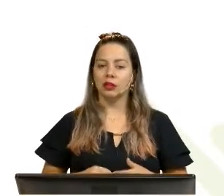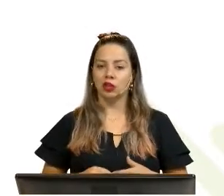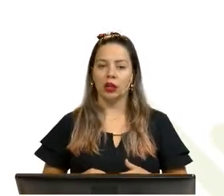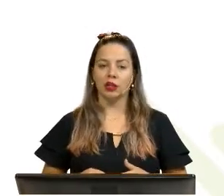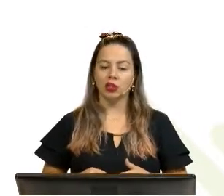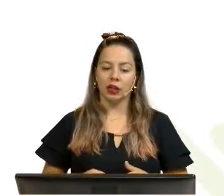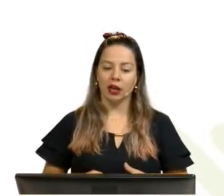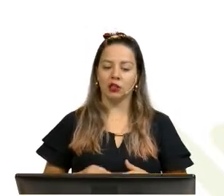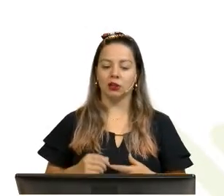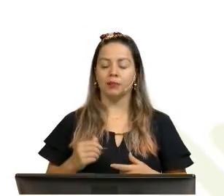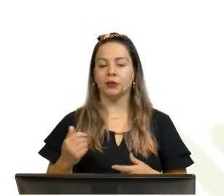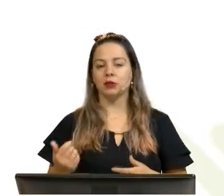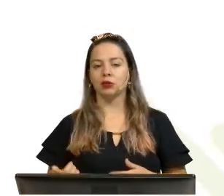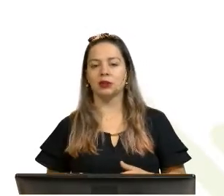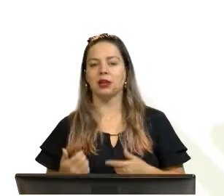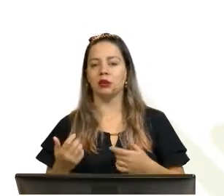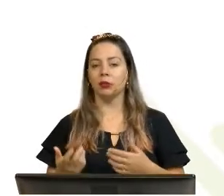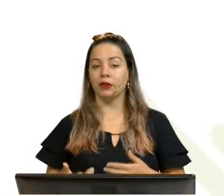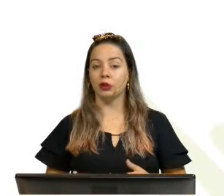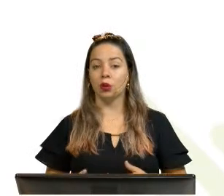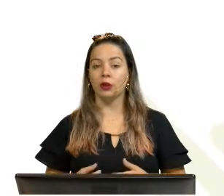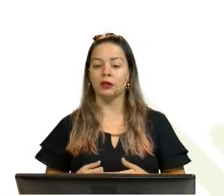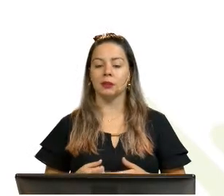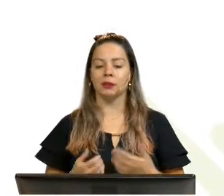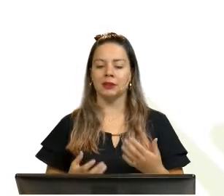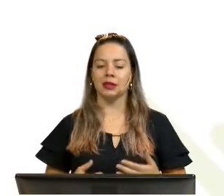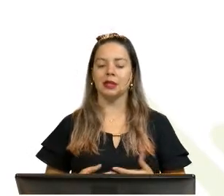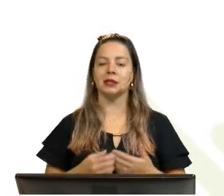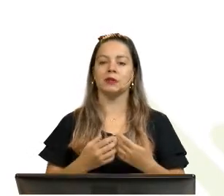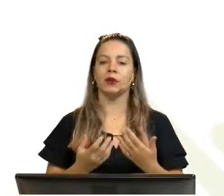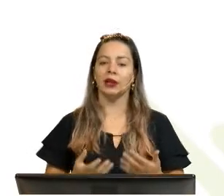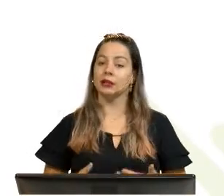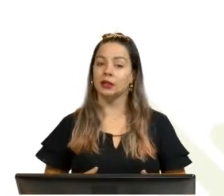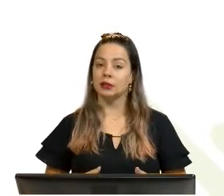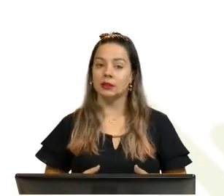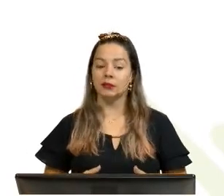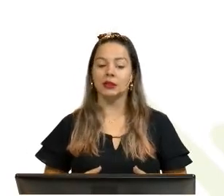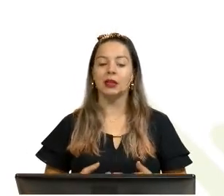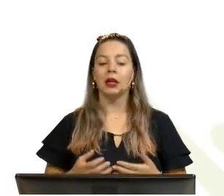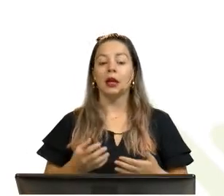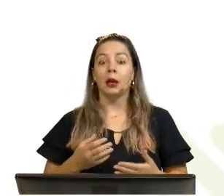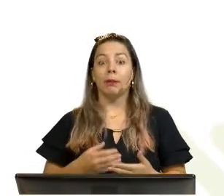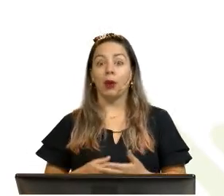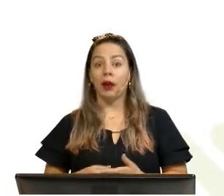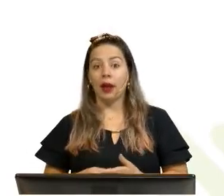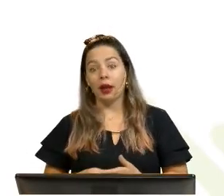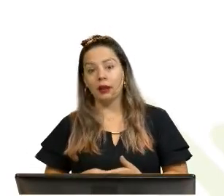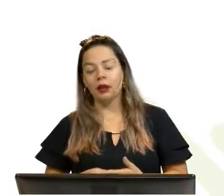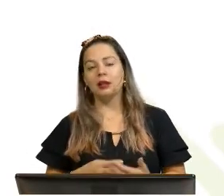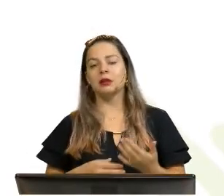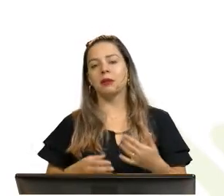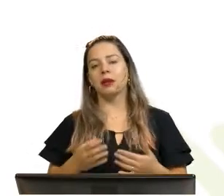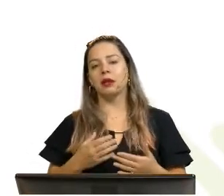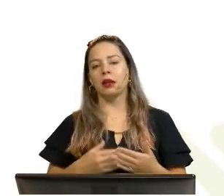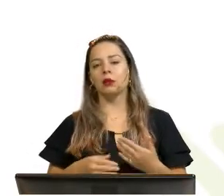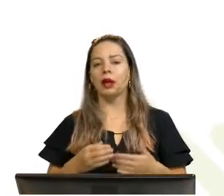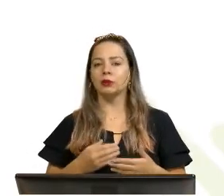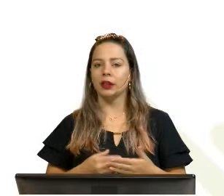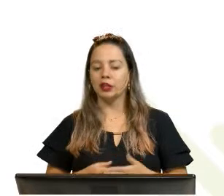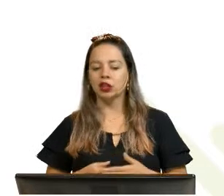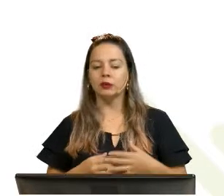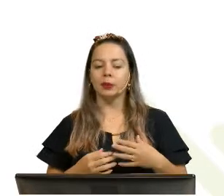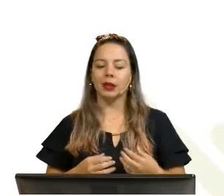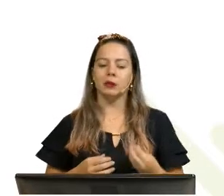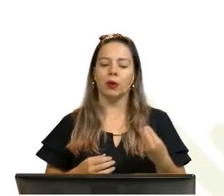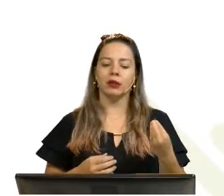úteis na engenharia genética são utilizadas como vetores para pesquisas fornecem enzimas porém eles também têm um lado